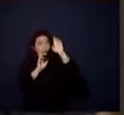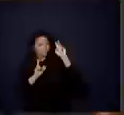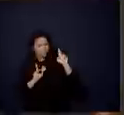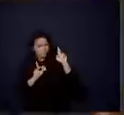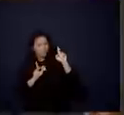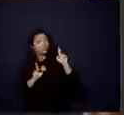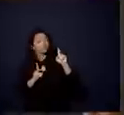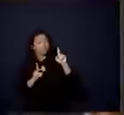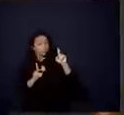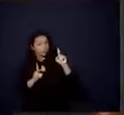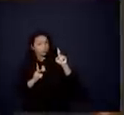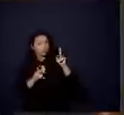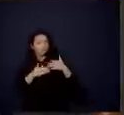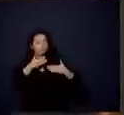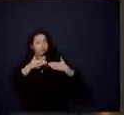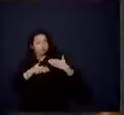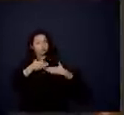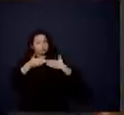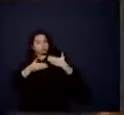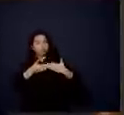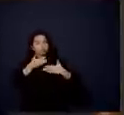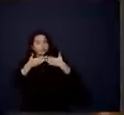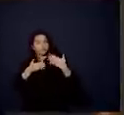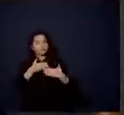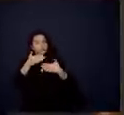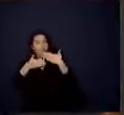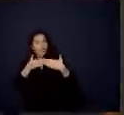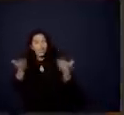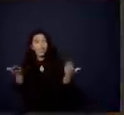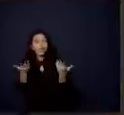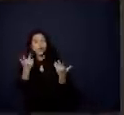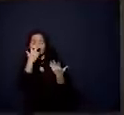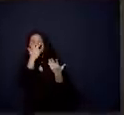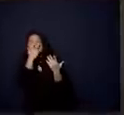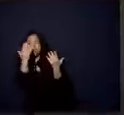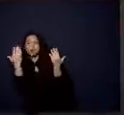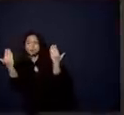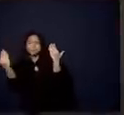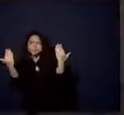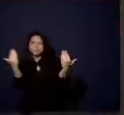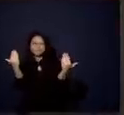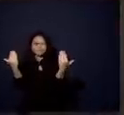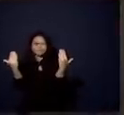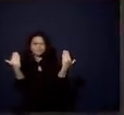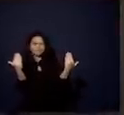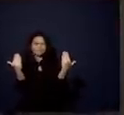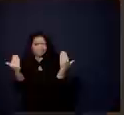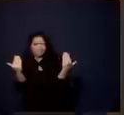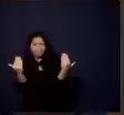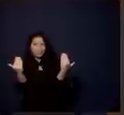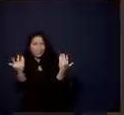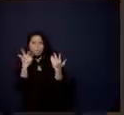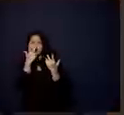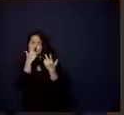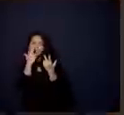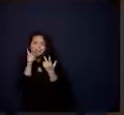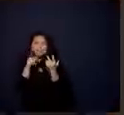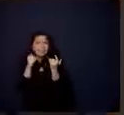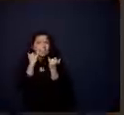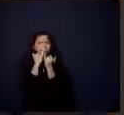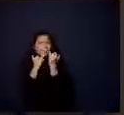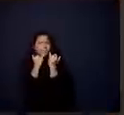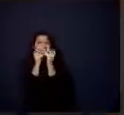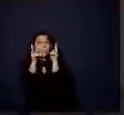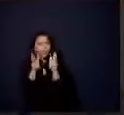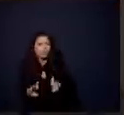grau de diferença grande ao longo do tempo elas foram se aproximando muito então se você for pegar aquilo que a gente pode considerar como a versão atual da pe-45